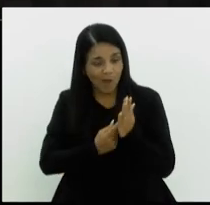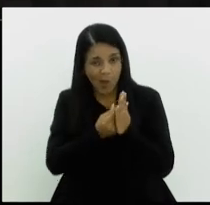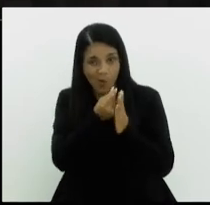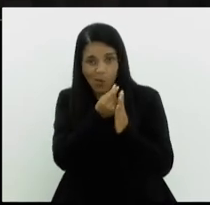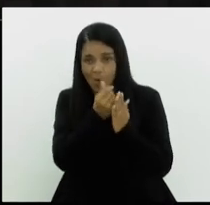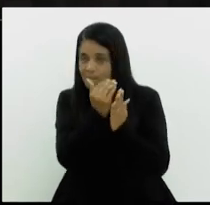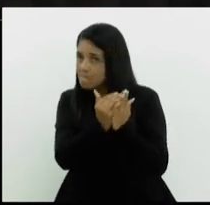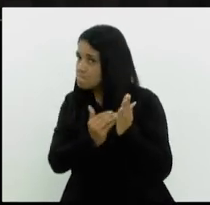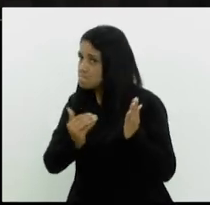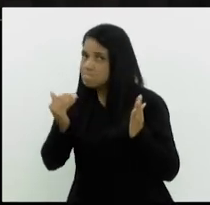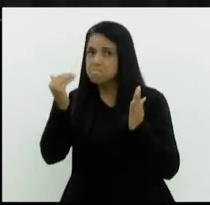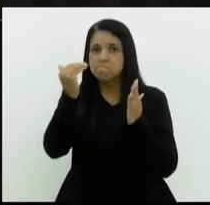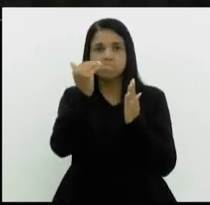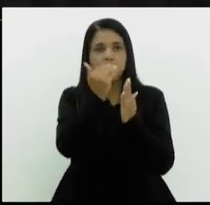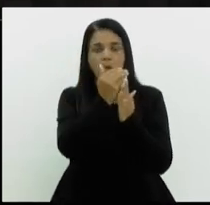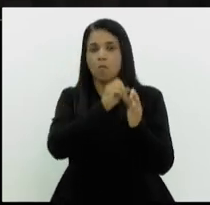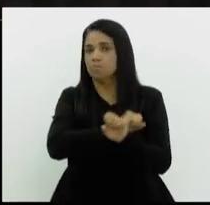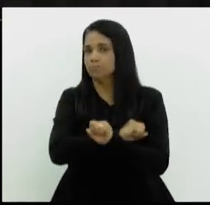insofismáveis.